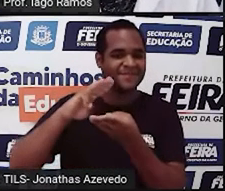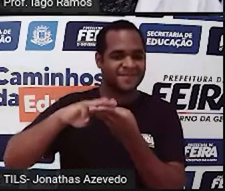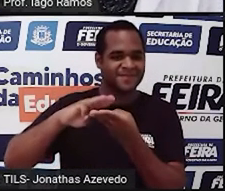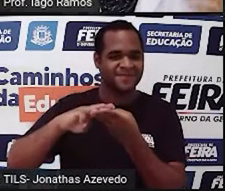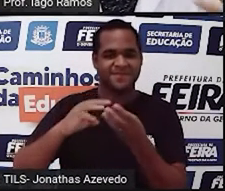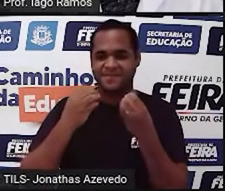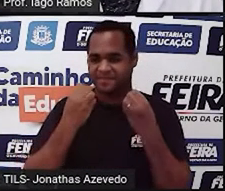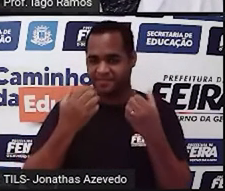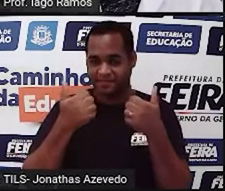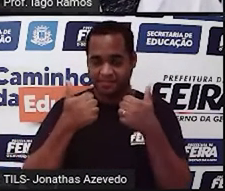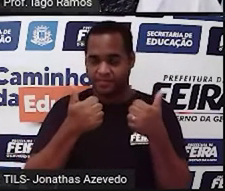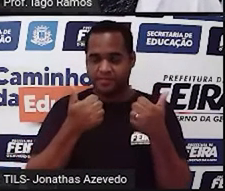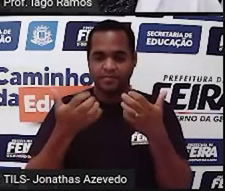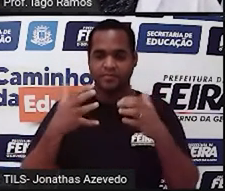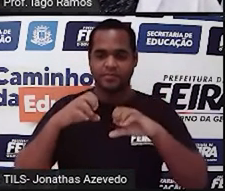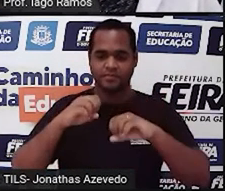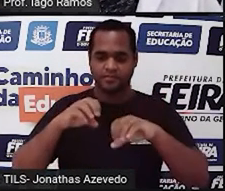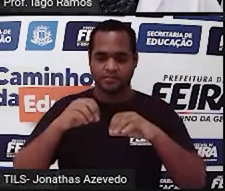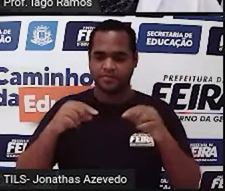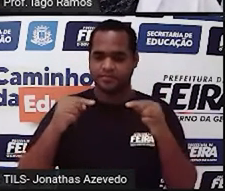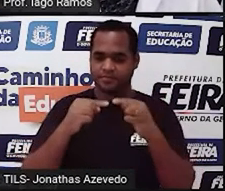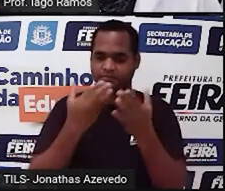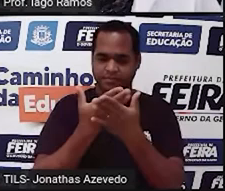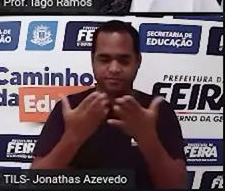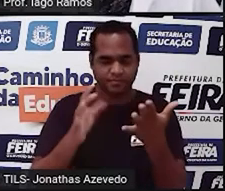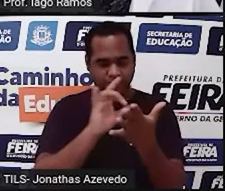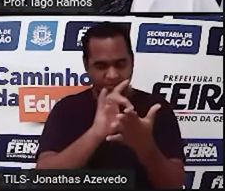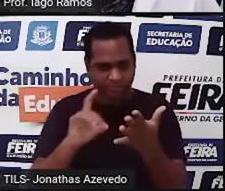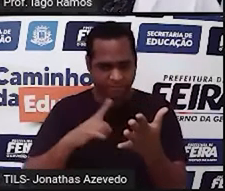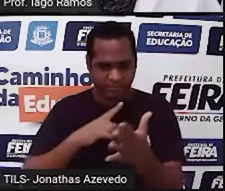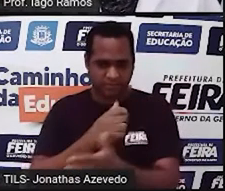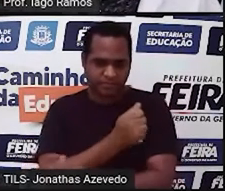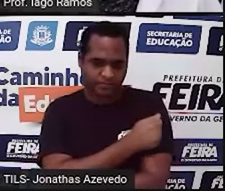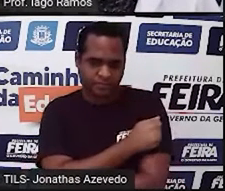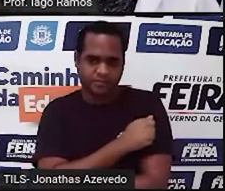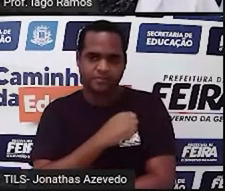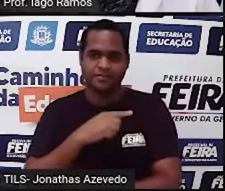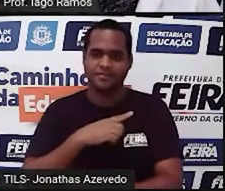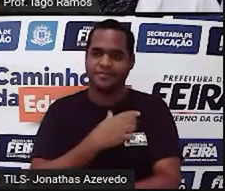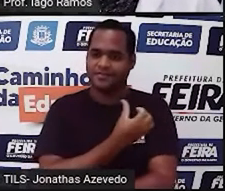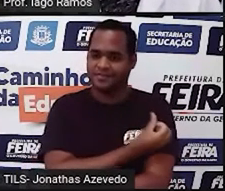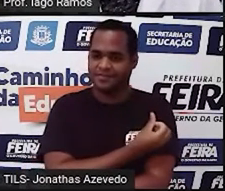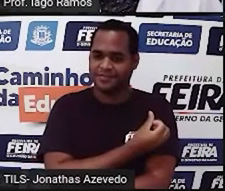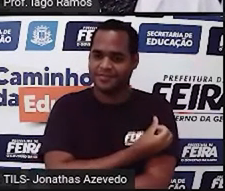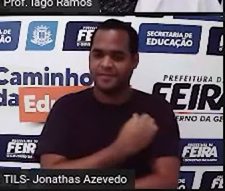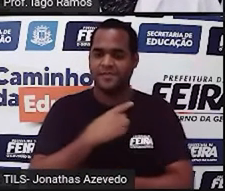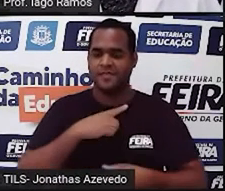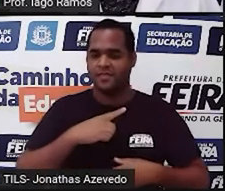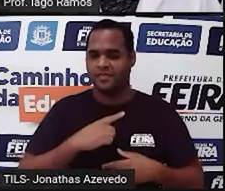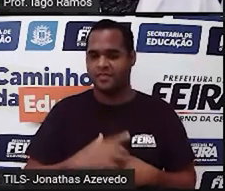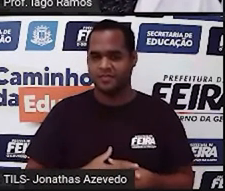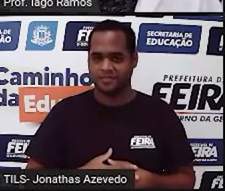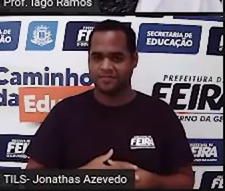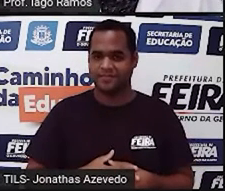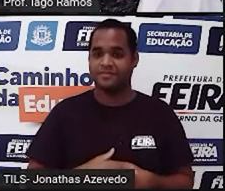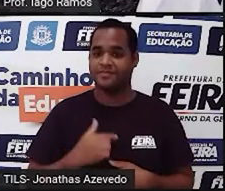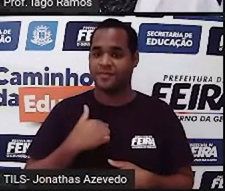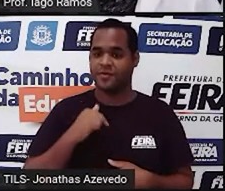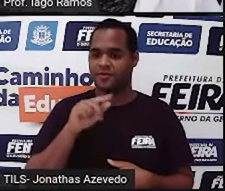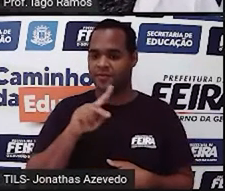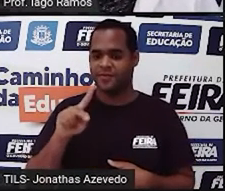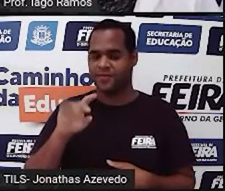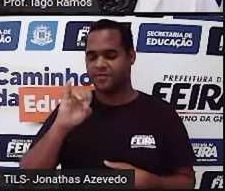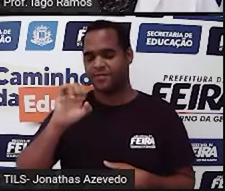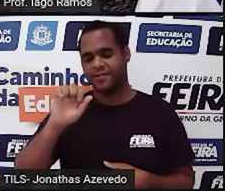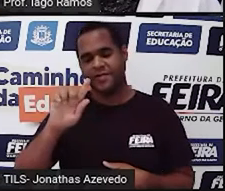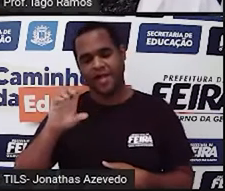Tá bom então essa aula aqui para você aluno e aluna do 6º a bom eu sou o professor